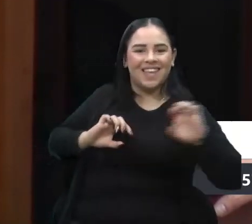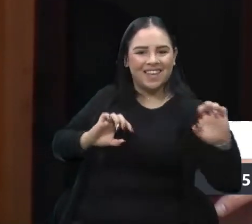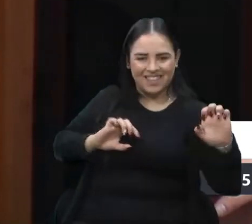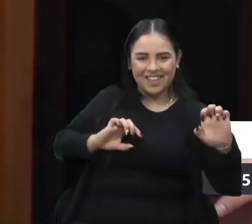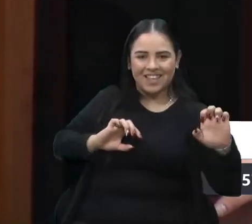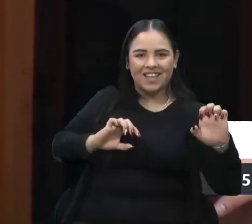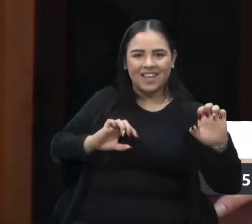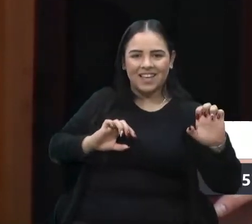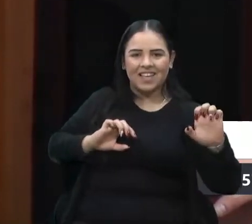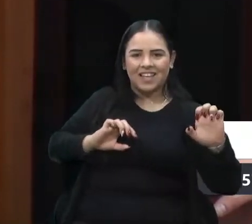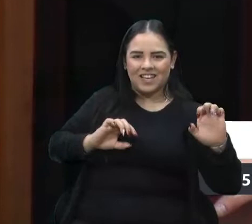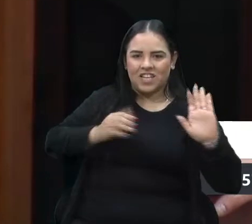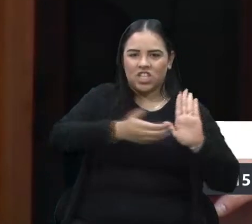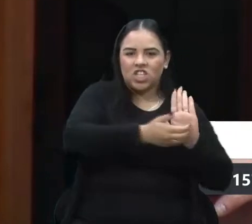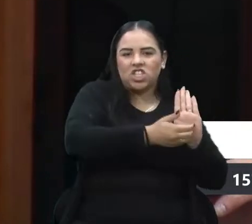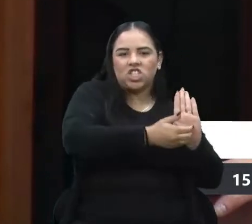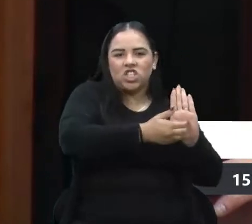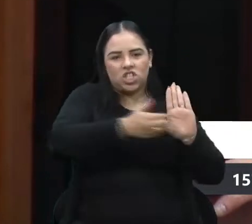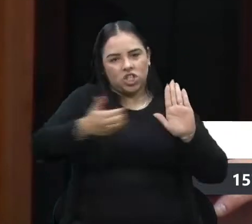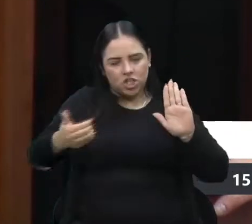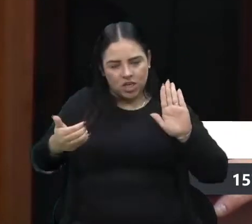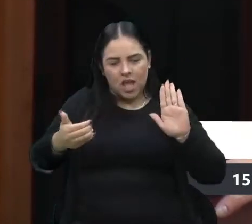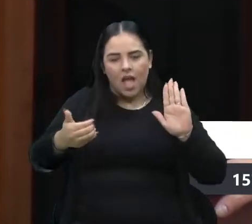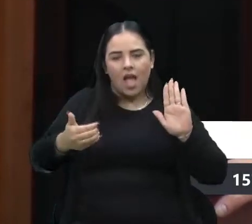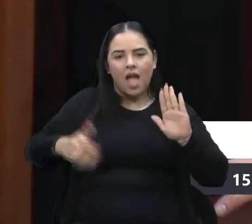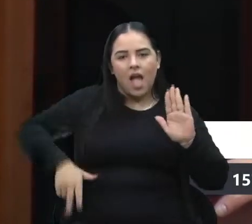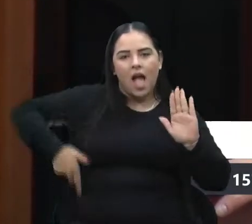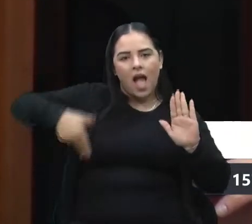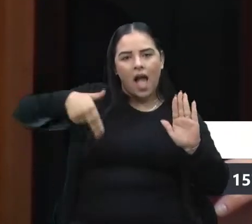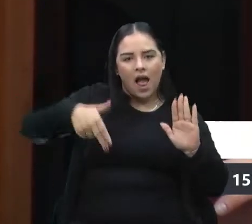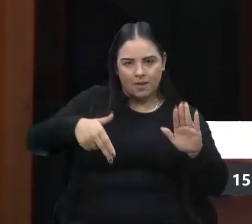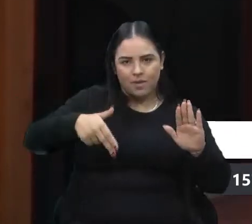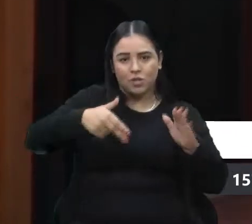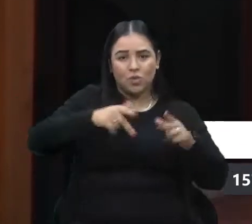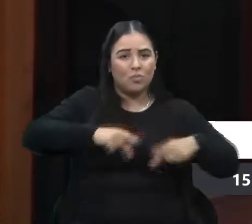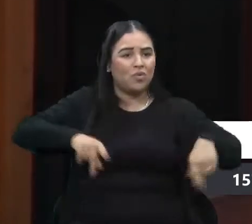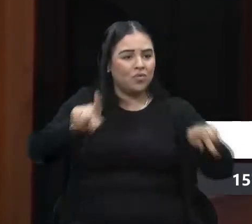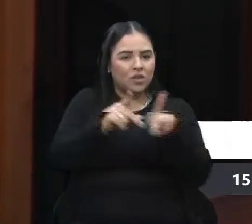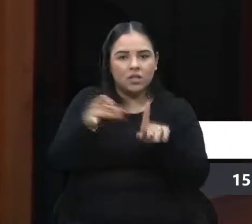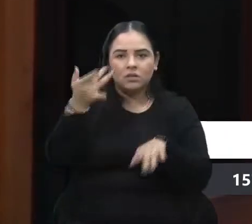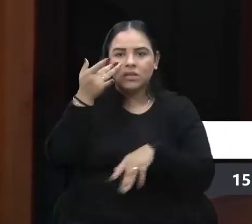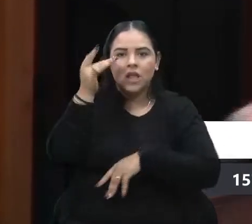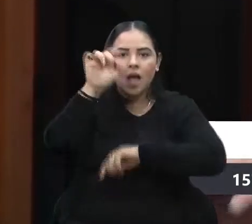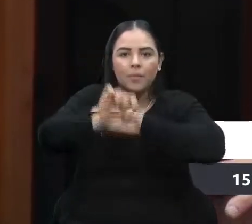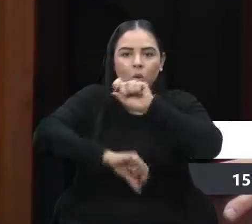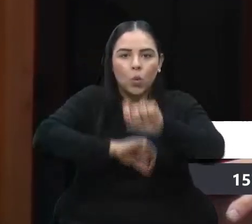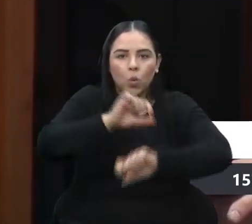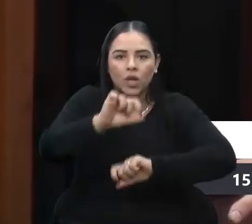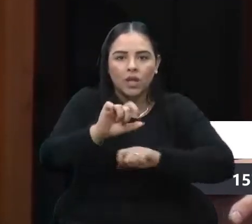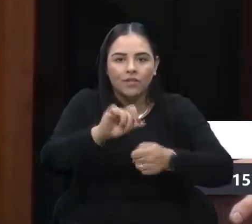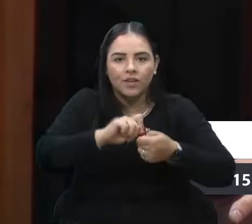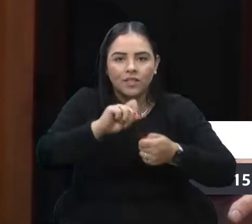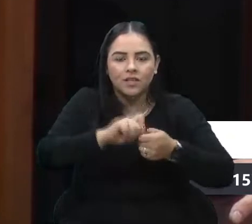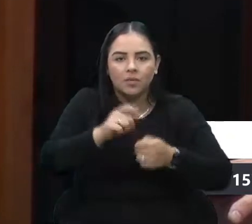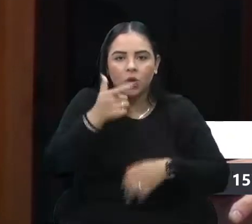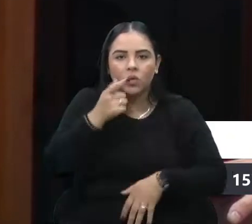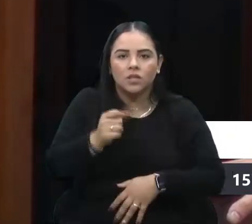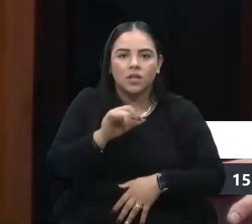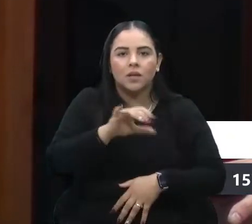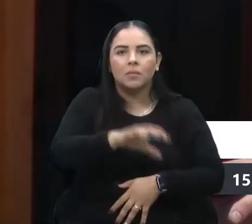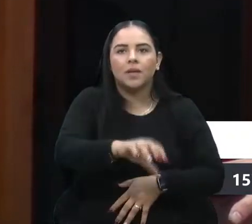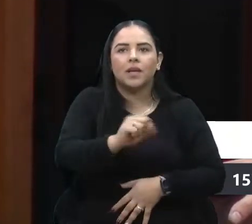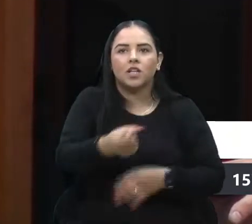eles tiram aumento da população EA população fica sem saber o que fazer para conseguir tomar de volta